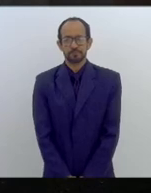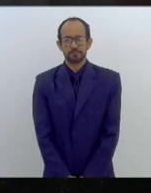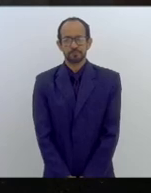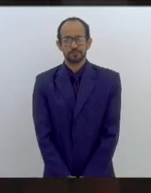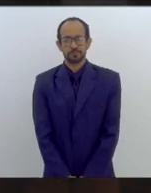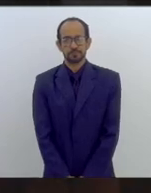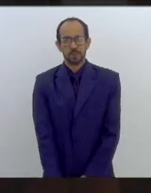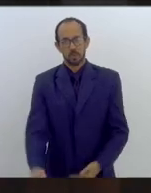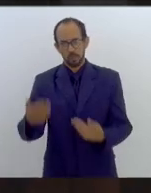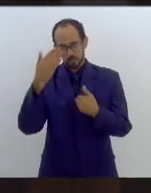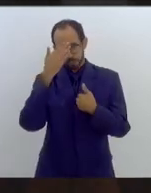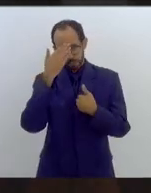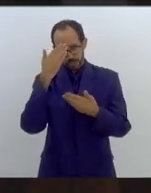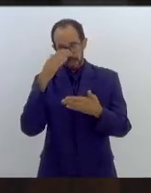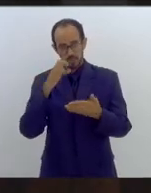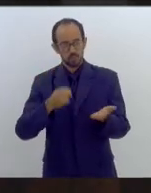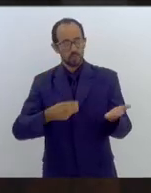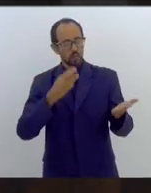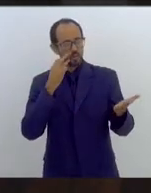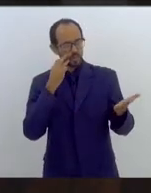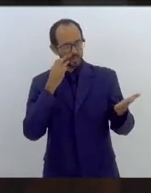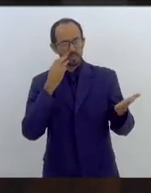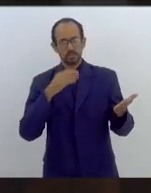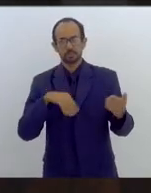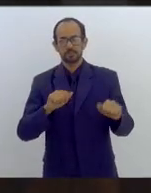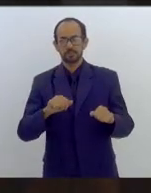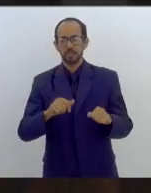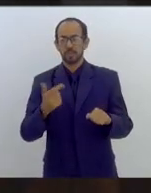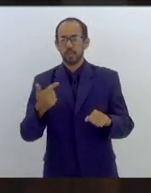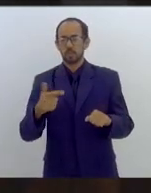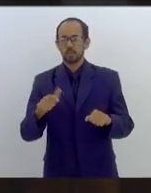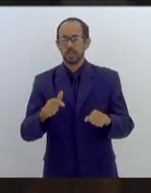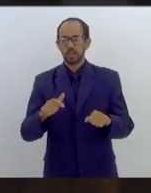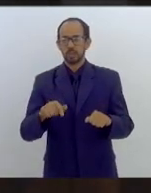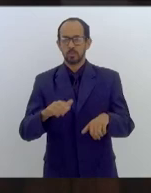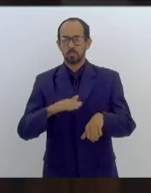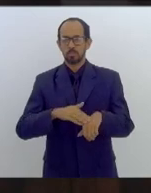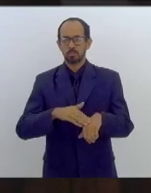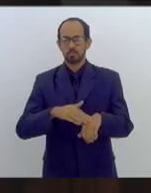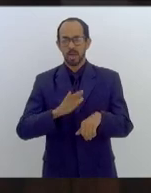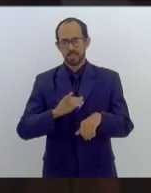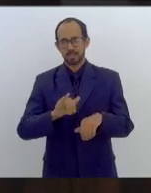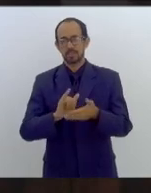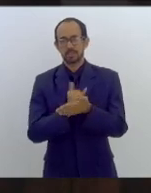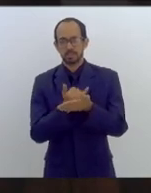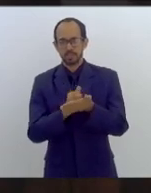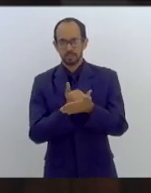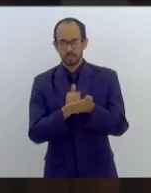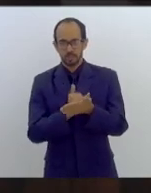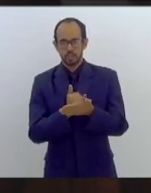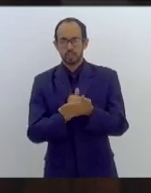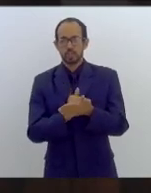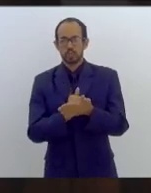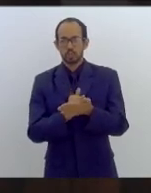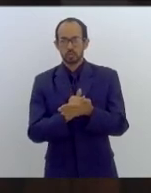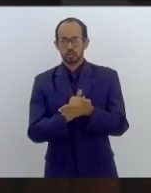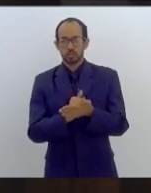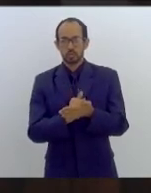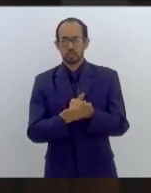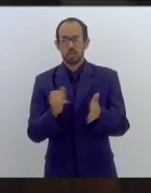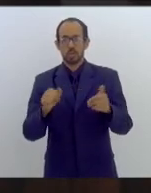Muito obrigado, deputado Valdeque Carneiro. Em não havendo mais oradores inscritos,